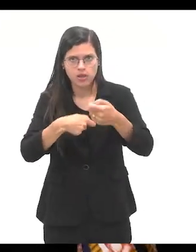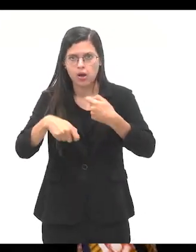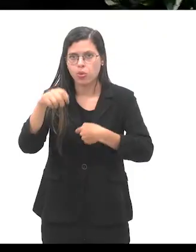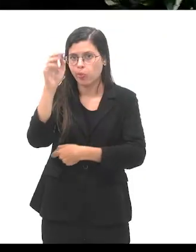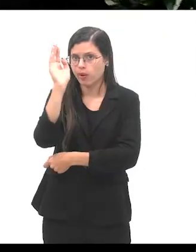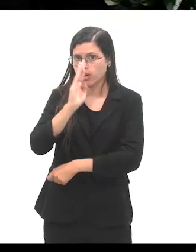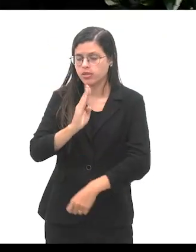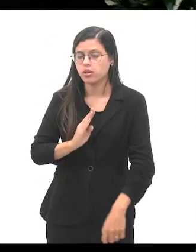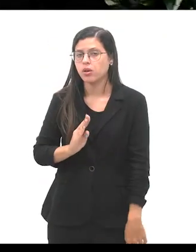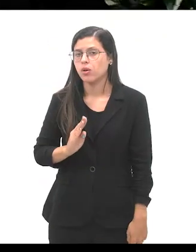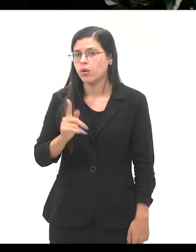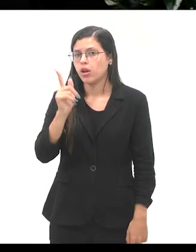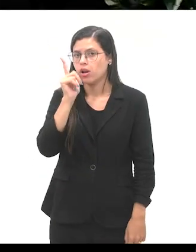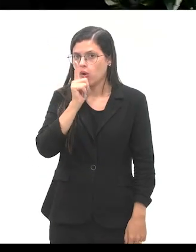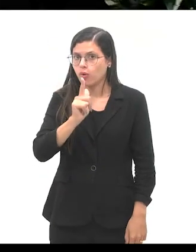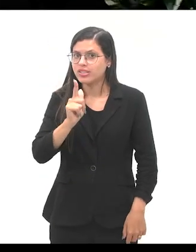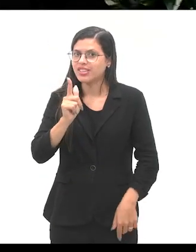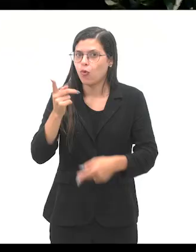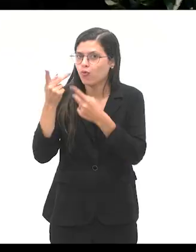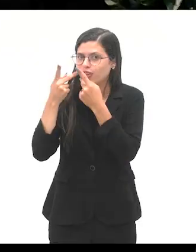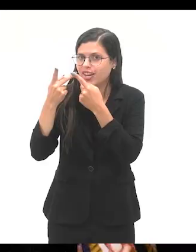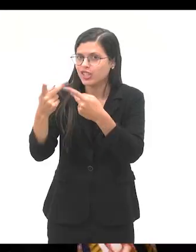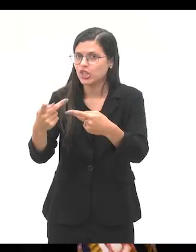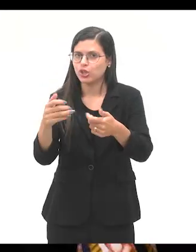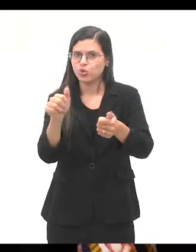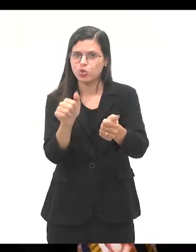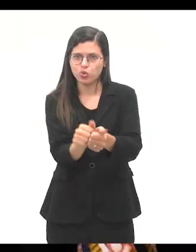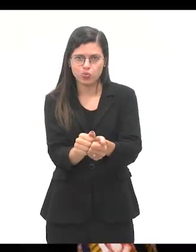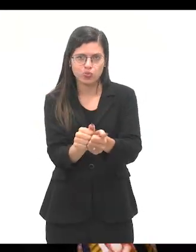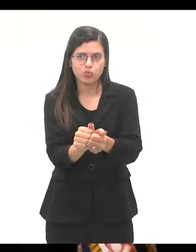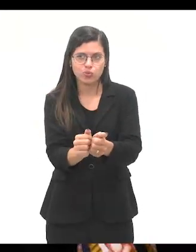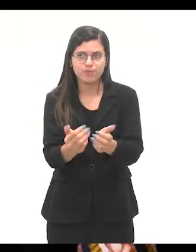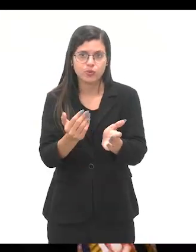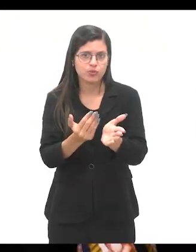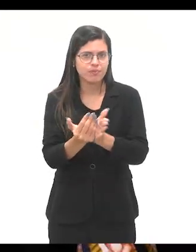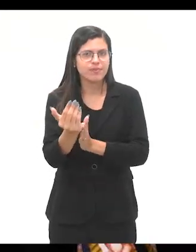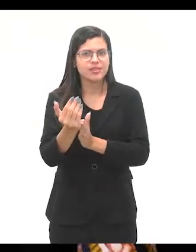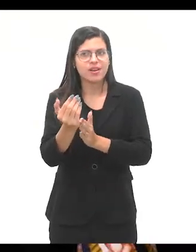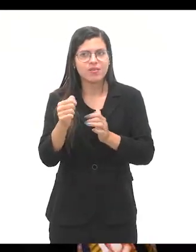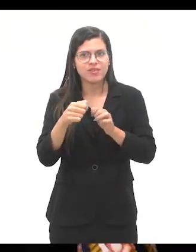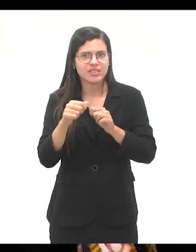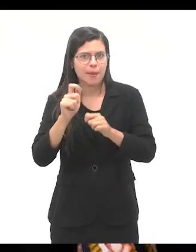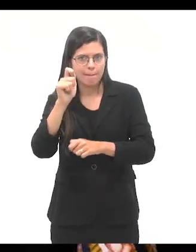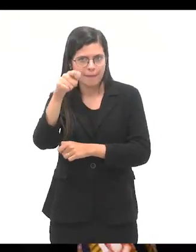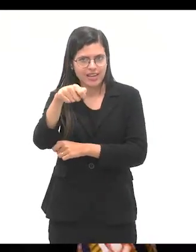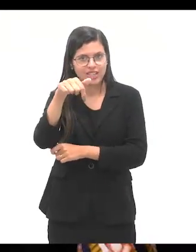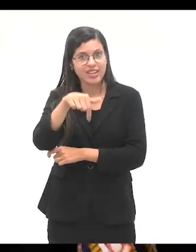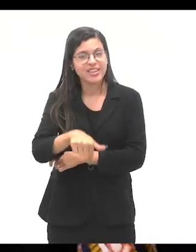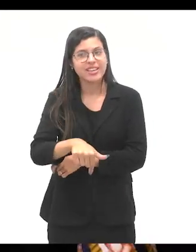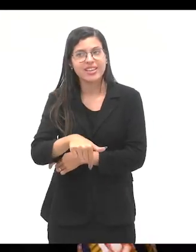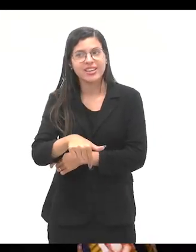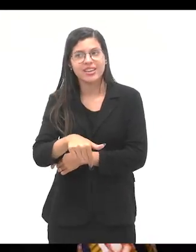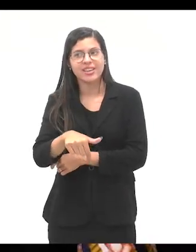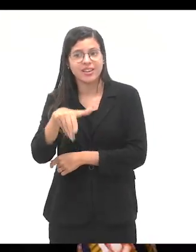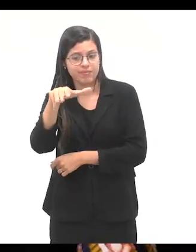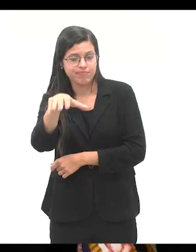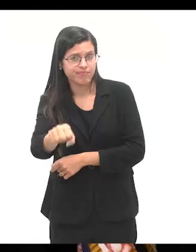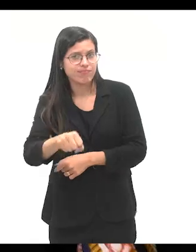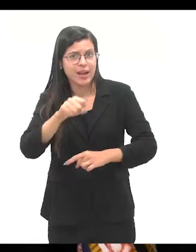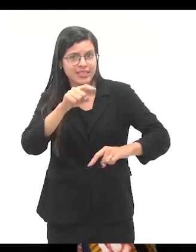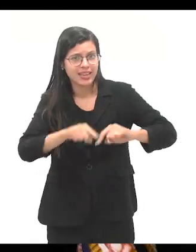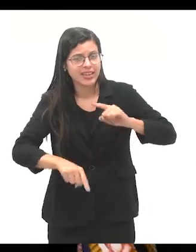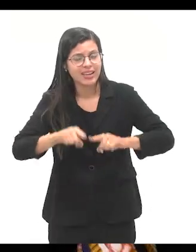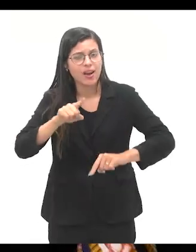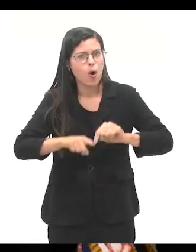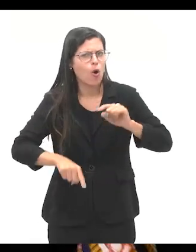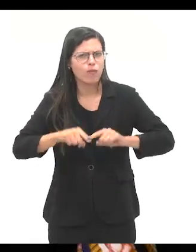Brasil. Ele conseguiu embarcar junto, né, quando eles começaram a fazer as pescas aqui, e trouxe bastante